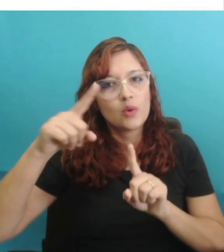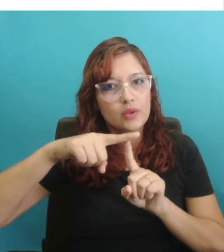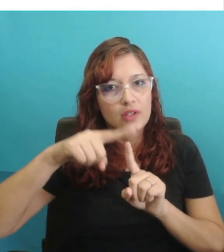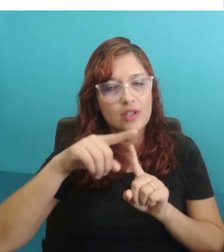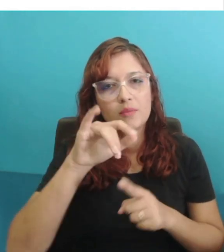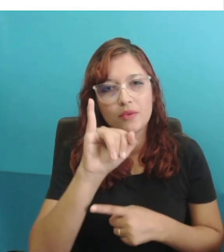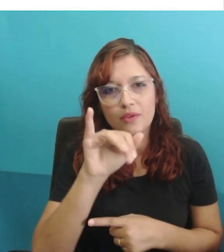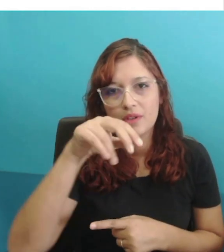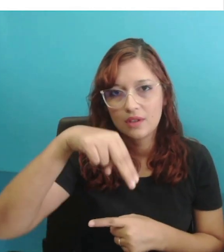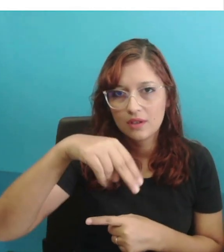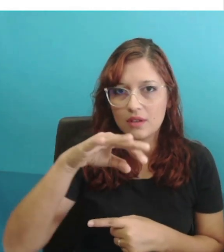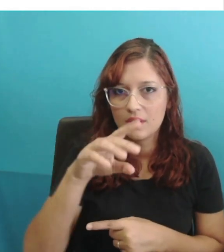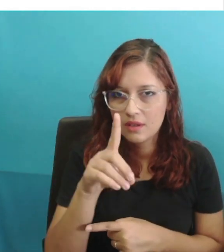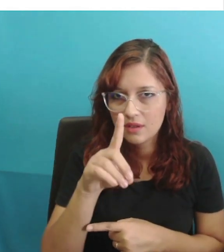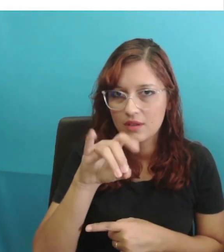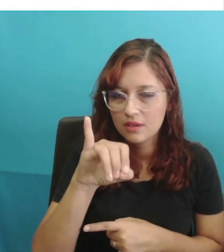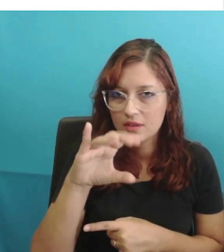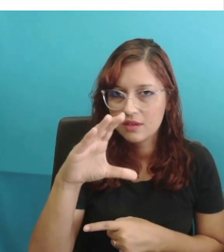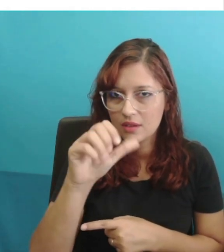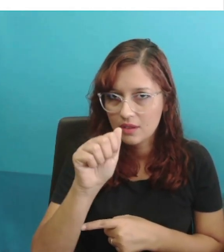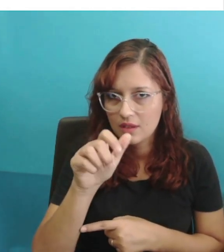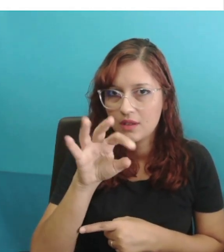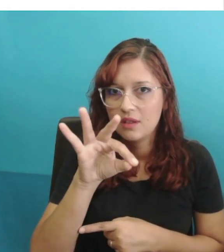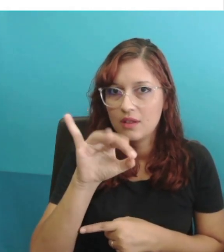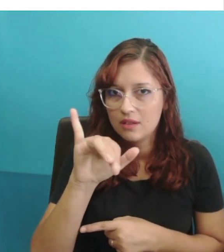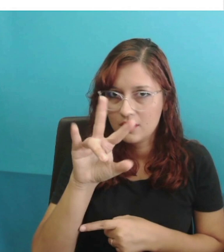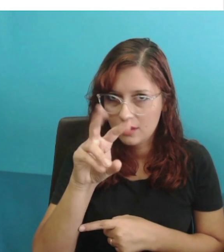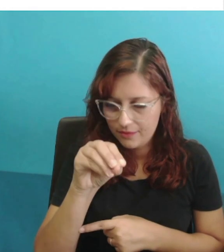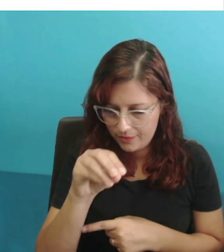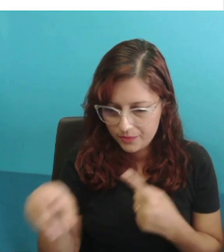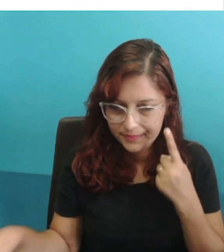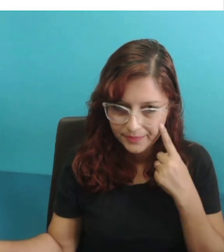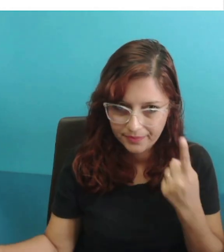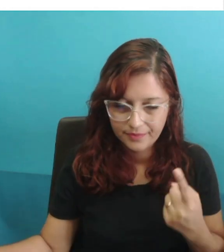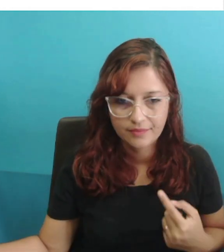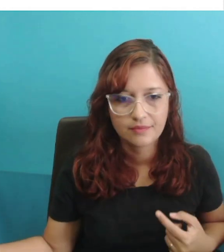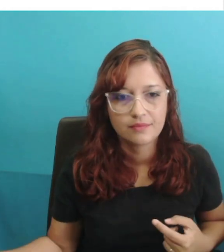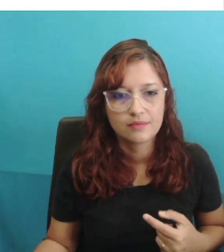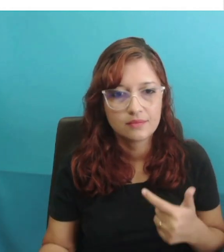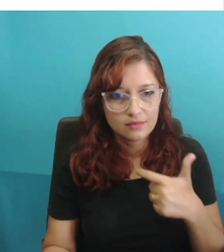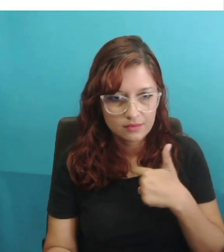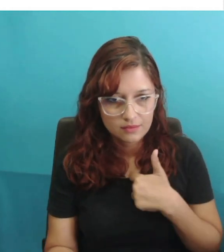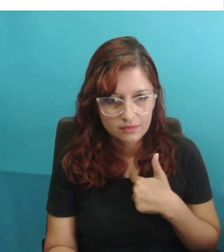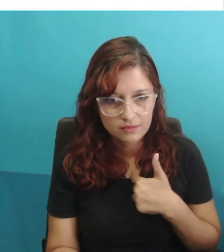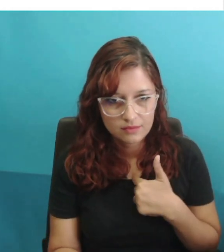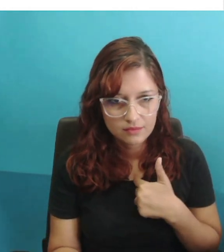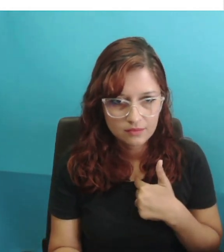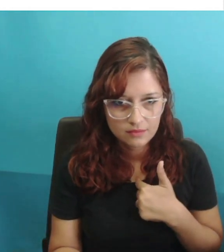Lembrando que é o tempo presente, os dois estão conjugados no tempo presente no modo indicativo.